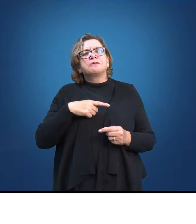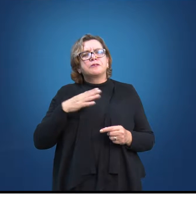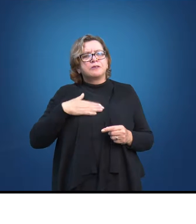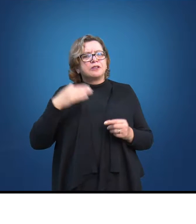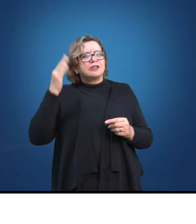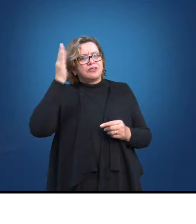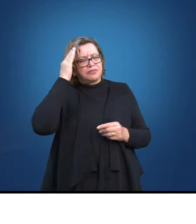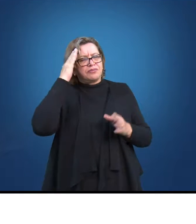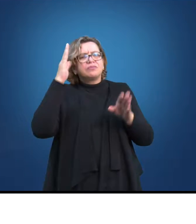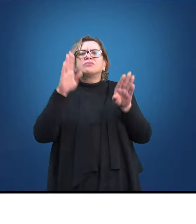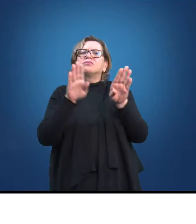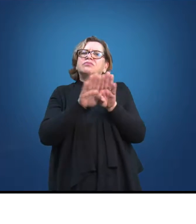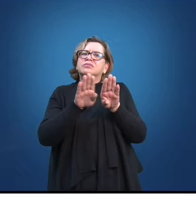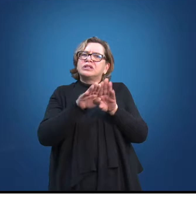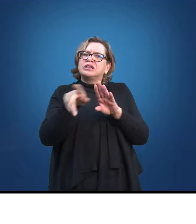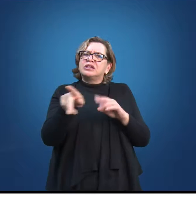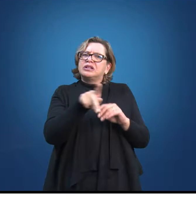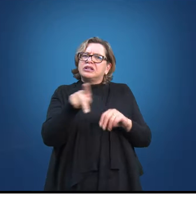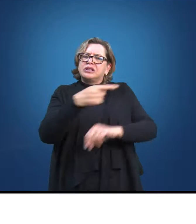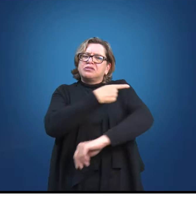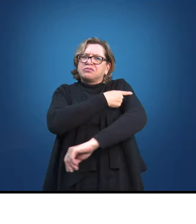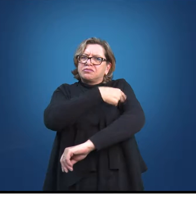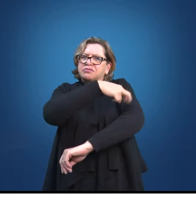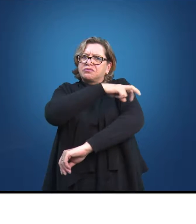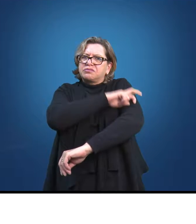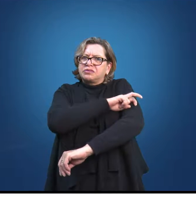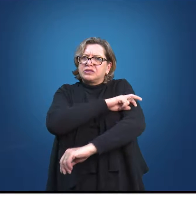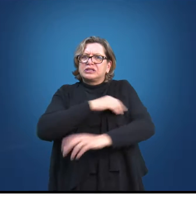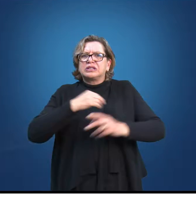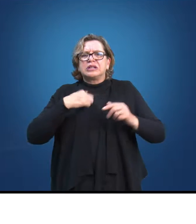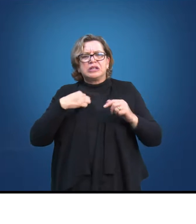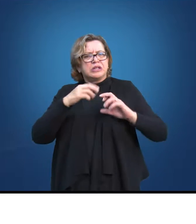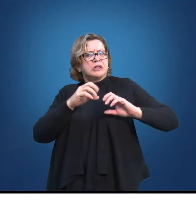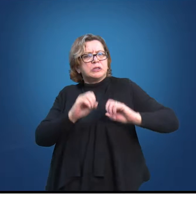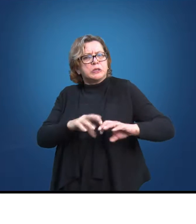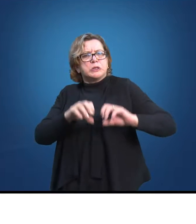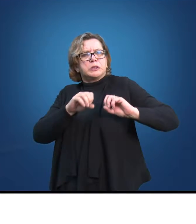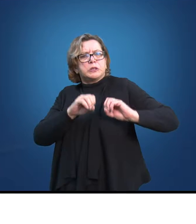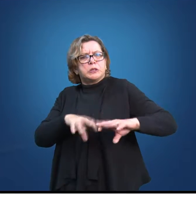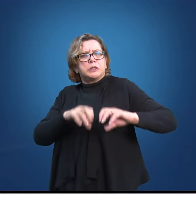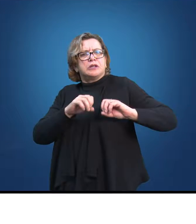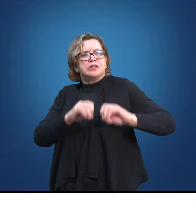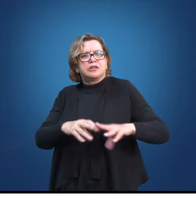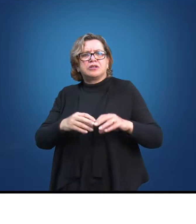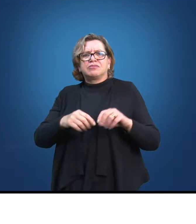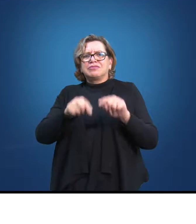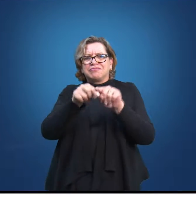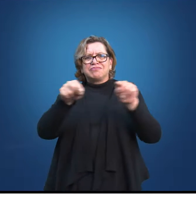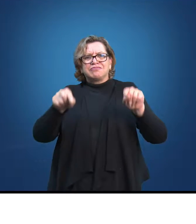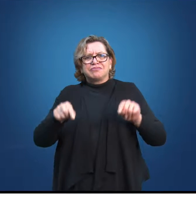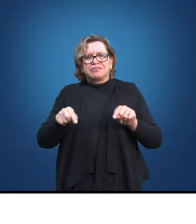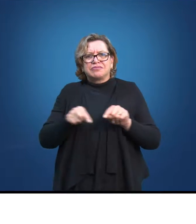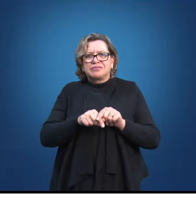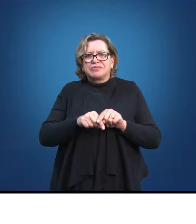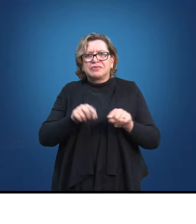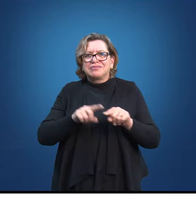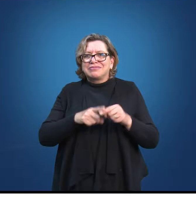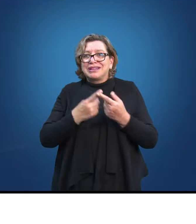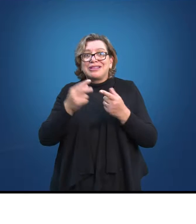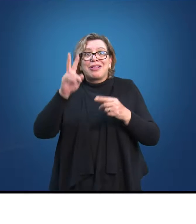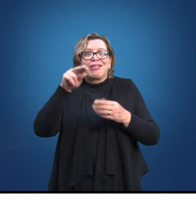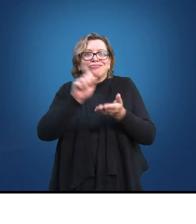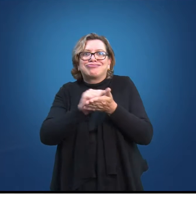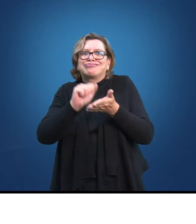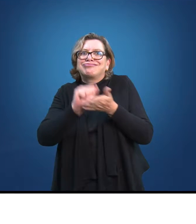sabemos também que nós, professores dos anos iniciais, trabalhamos muito em sala de aula, porém nós não